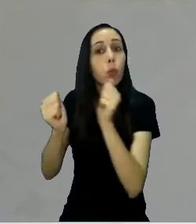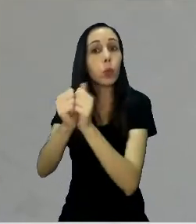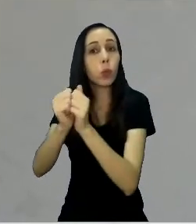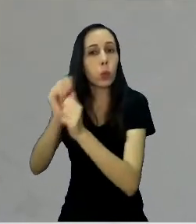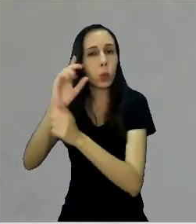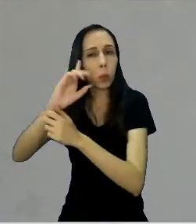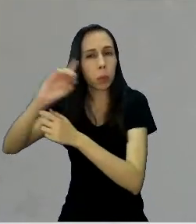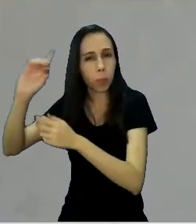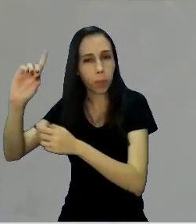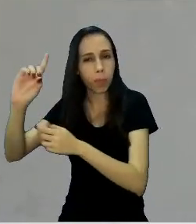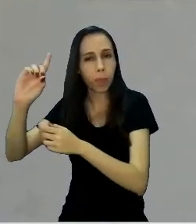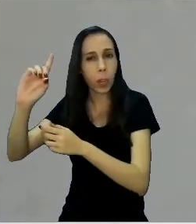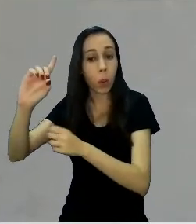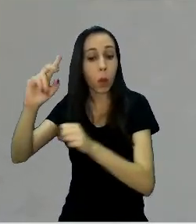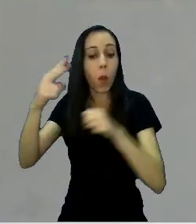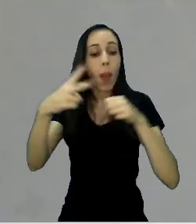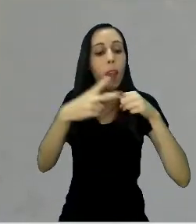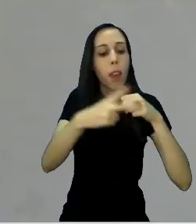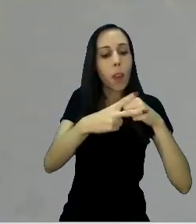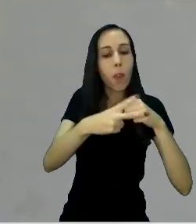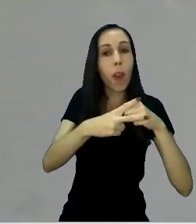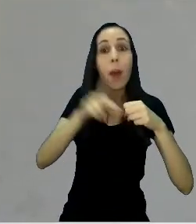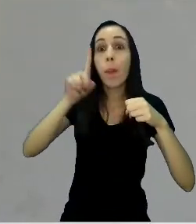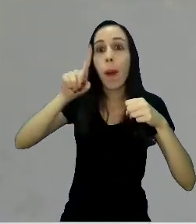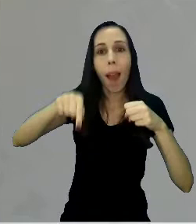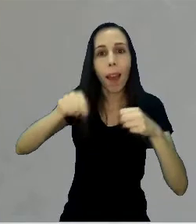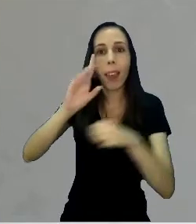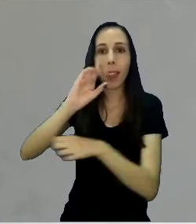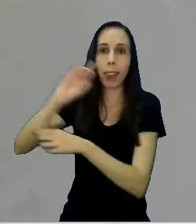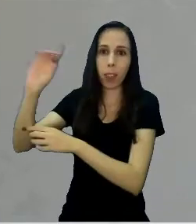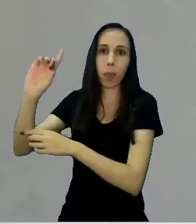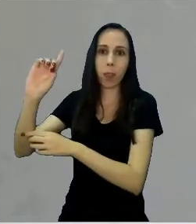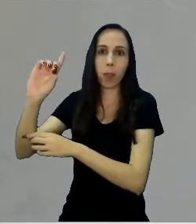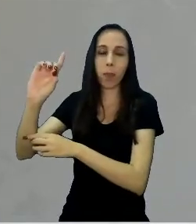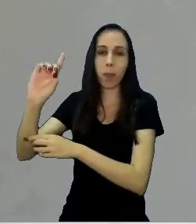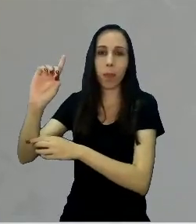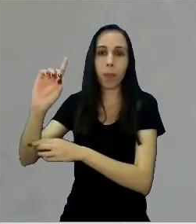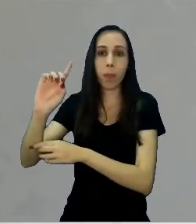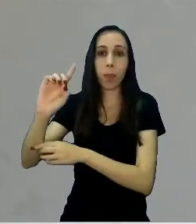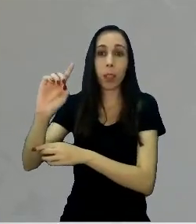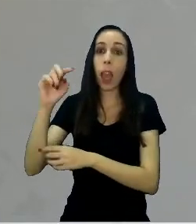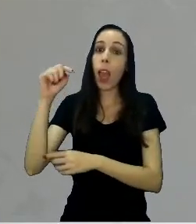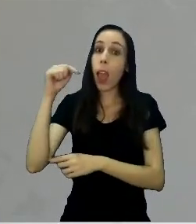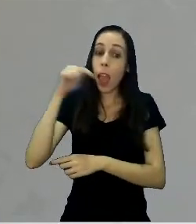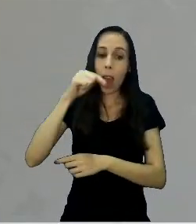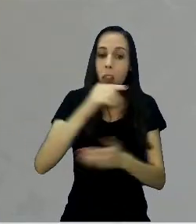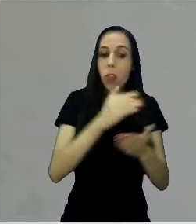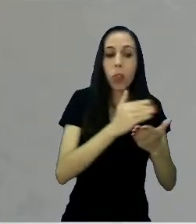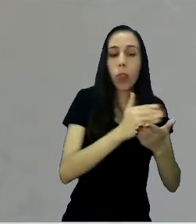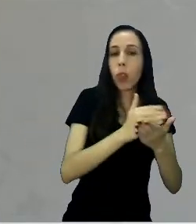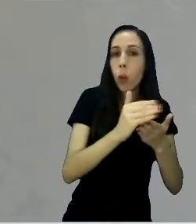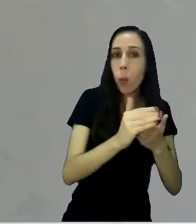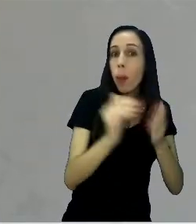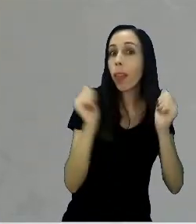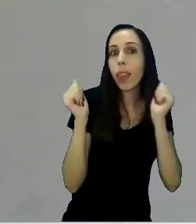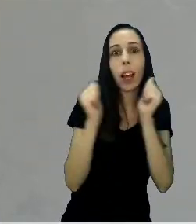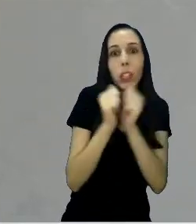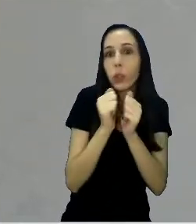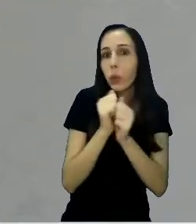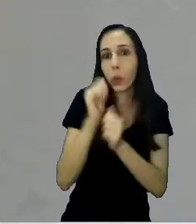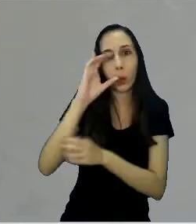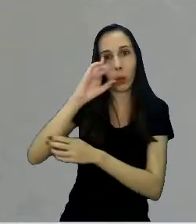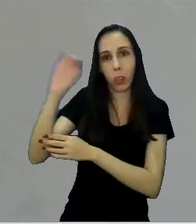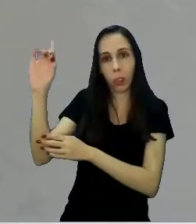Verbo estava junto de Deus, e o Verbo era Deus. Ele estava no